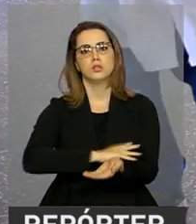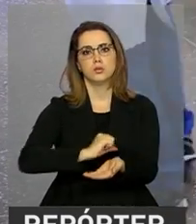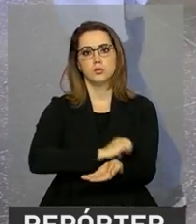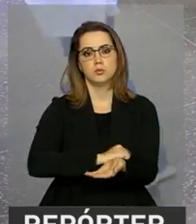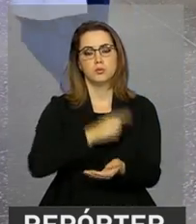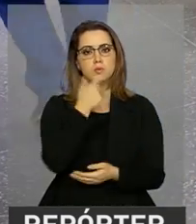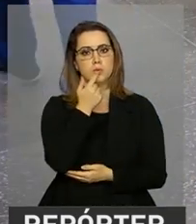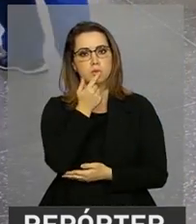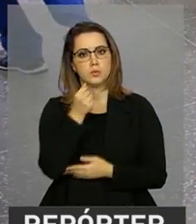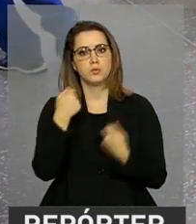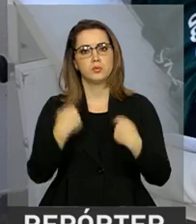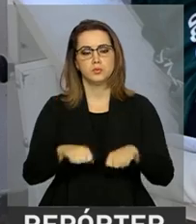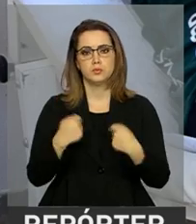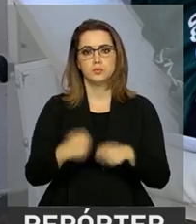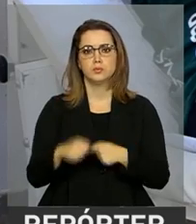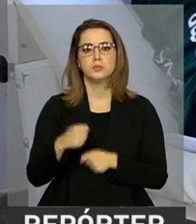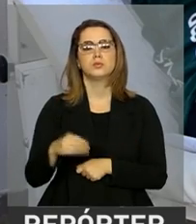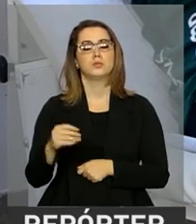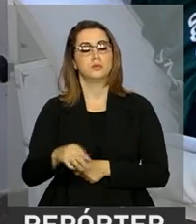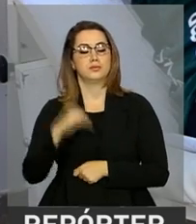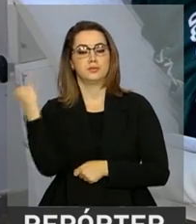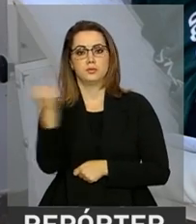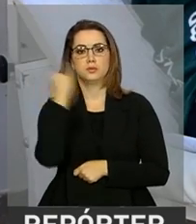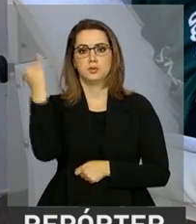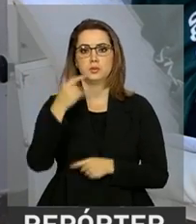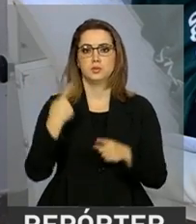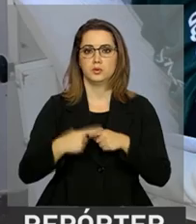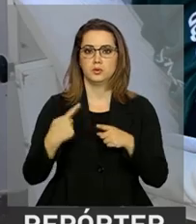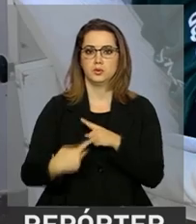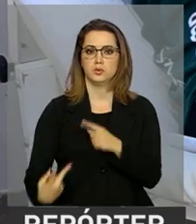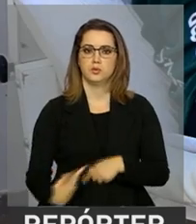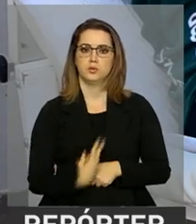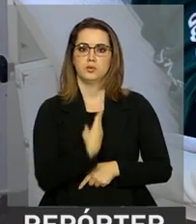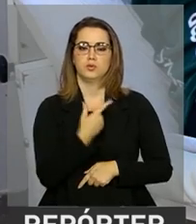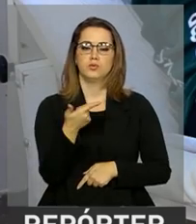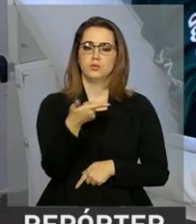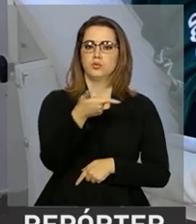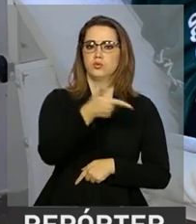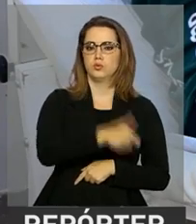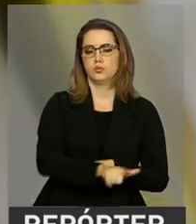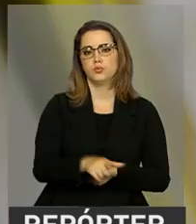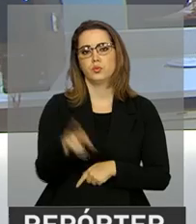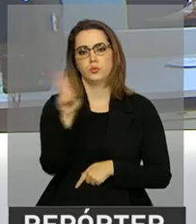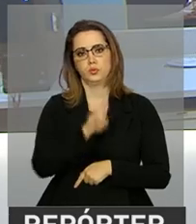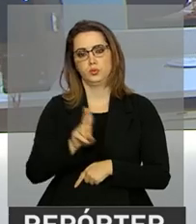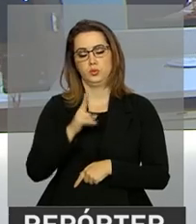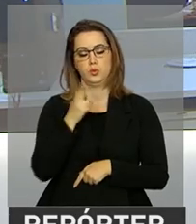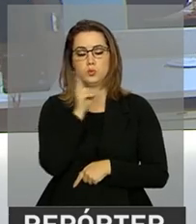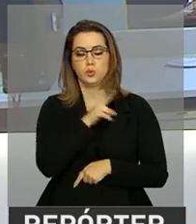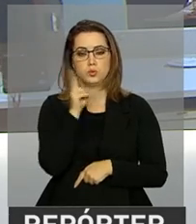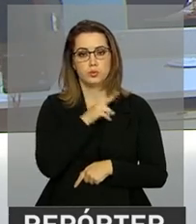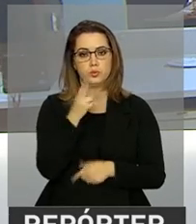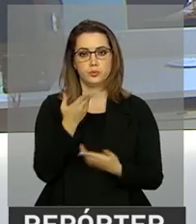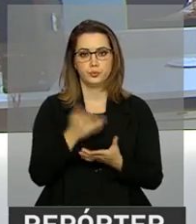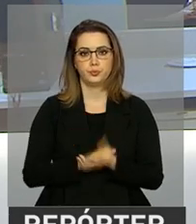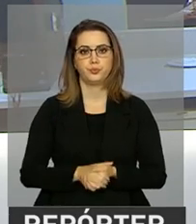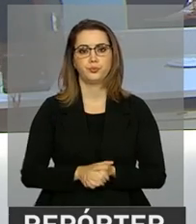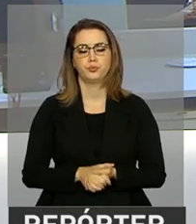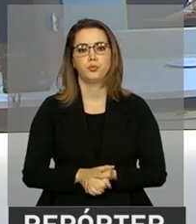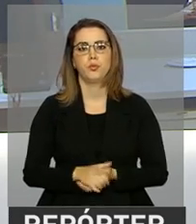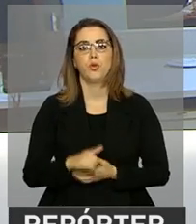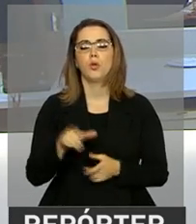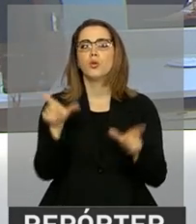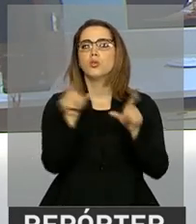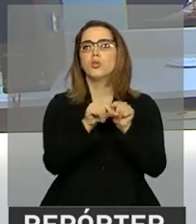A disponibilidade de sangue é essencial para cirurgias e outros atendimentos de urgência. E o Ibama está de olho em